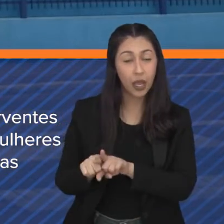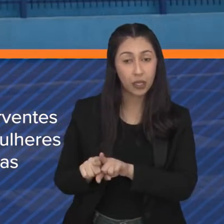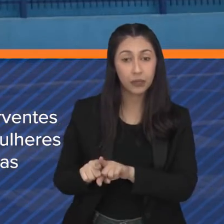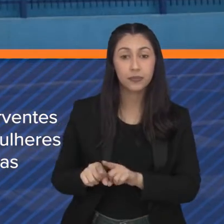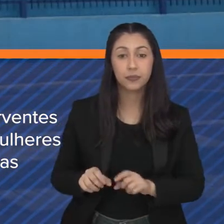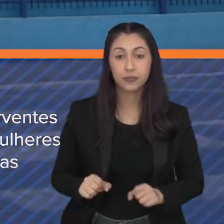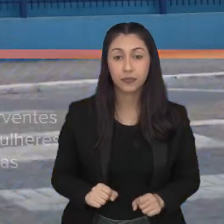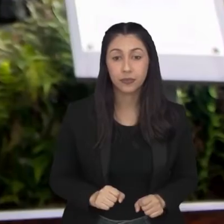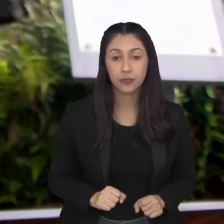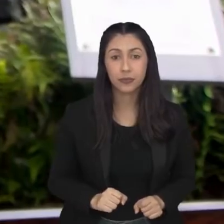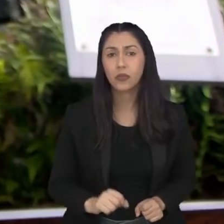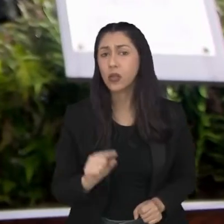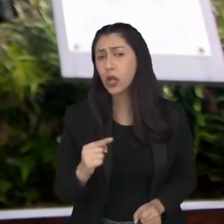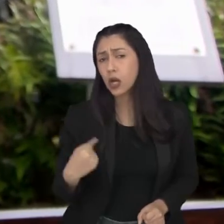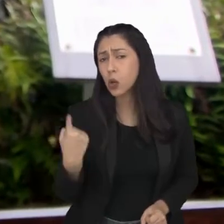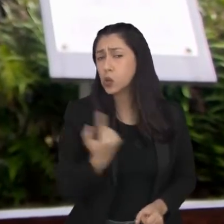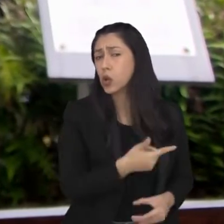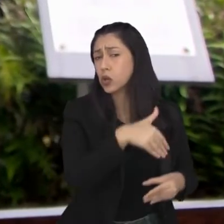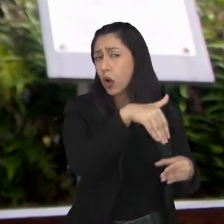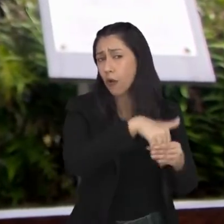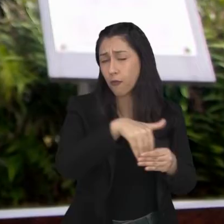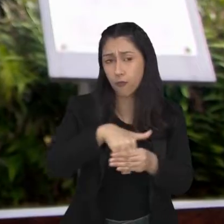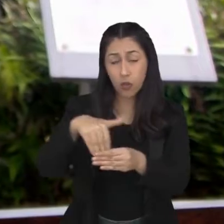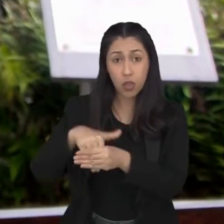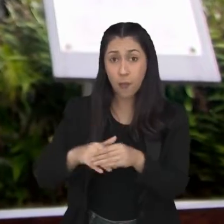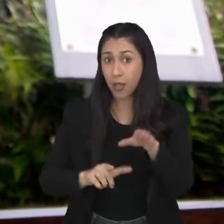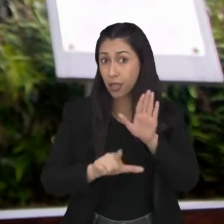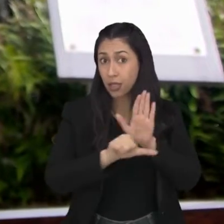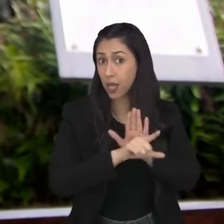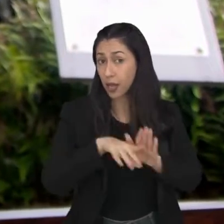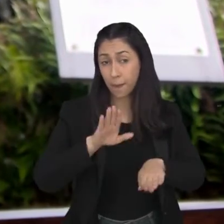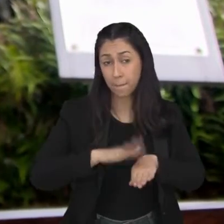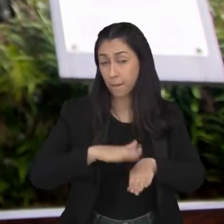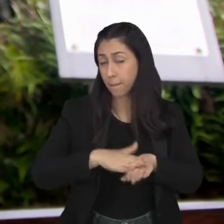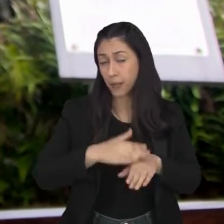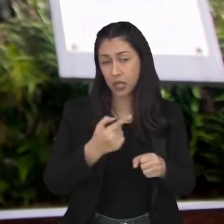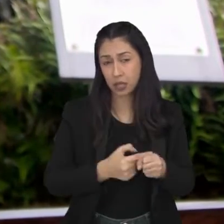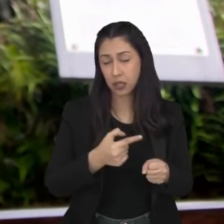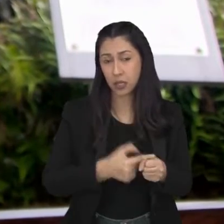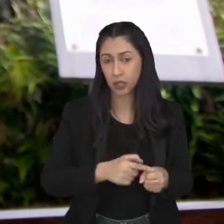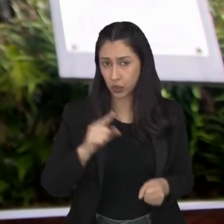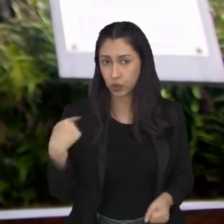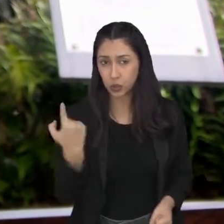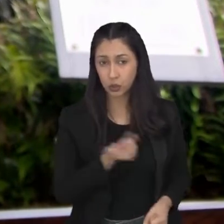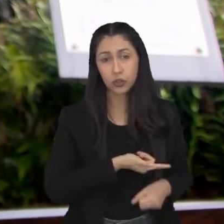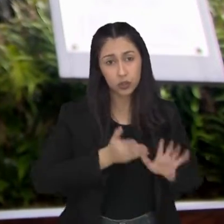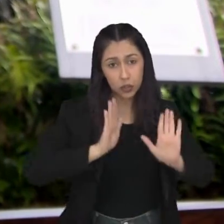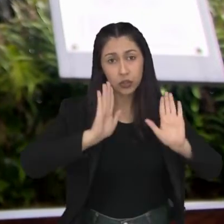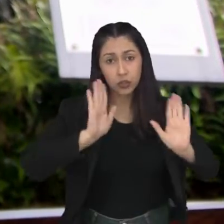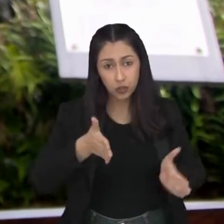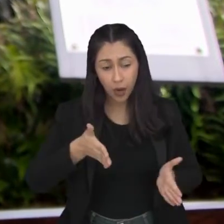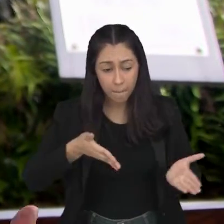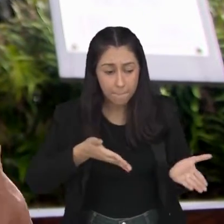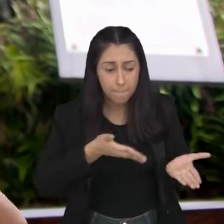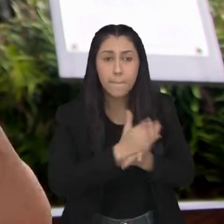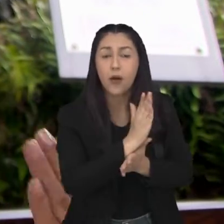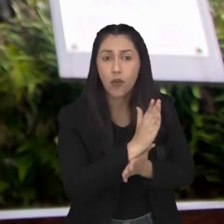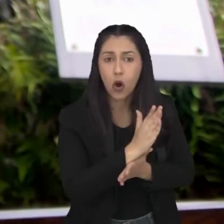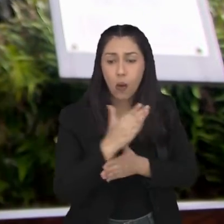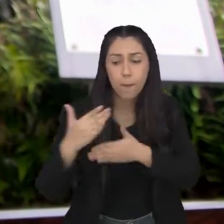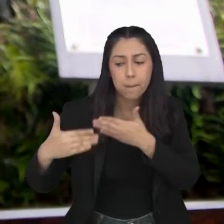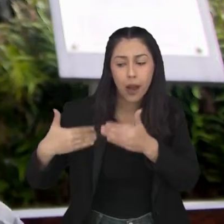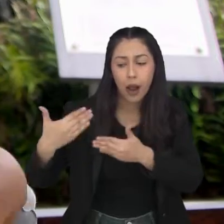em fase escolar. Aqui a gente vota as leis municipais. A gente já aprovou nesse